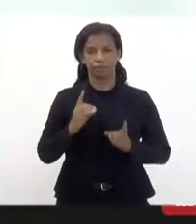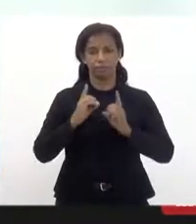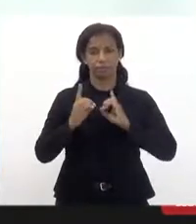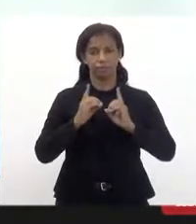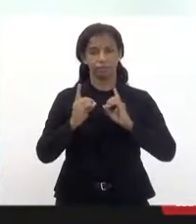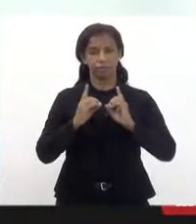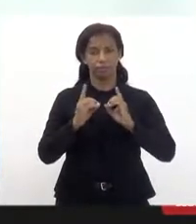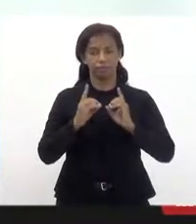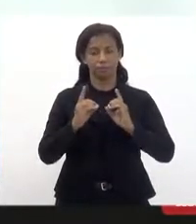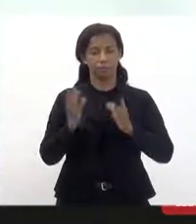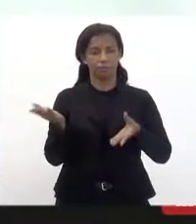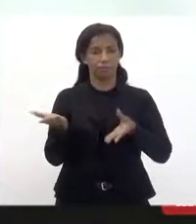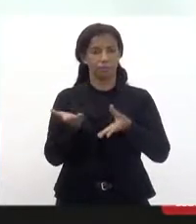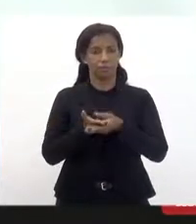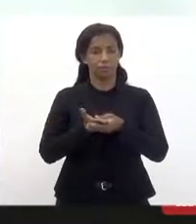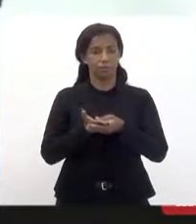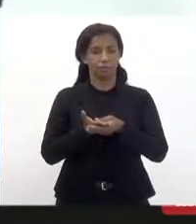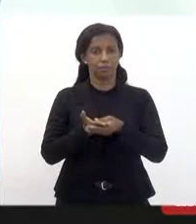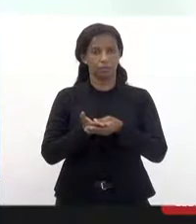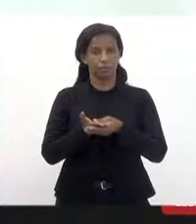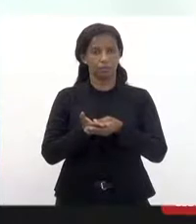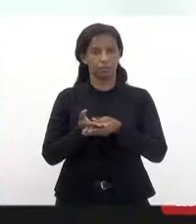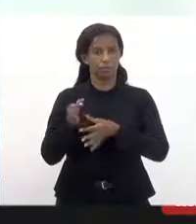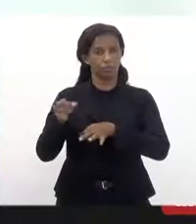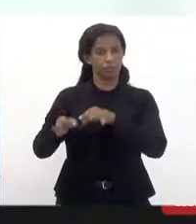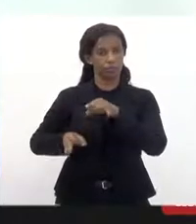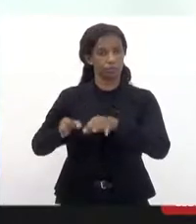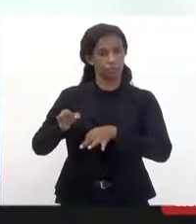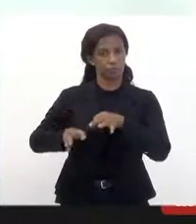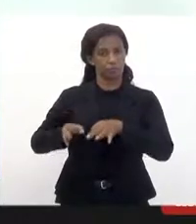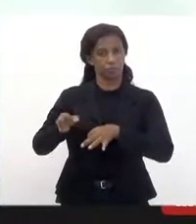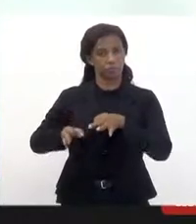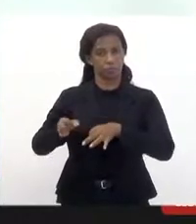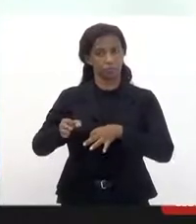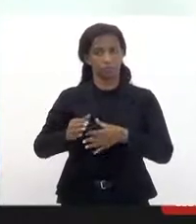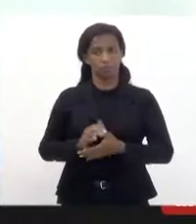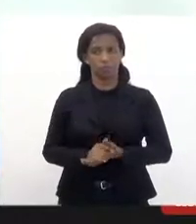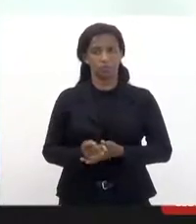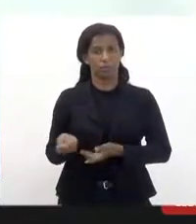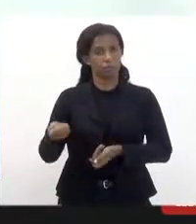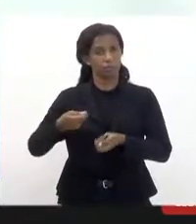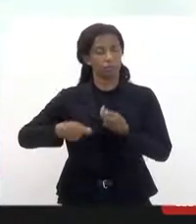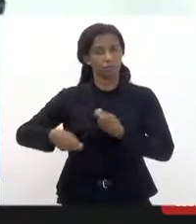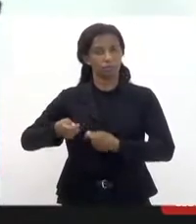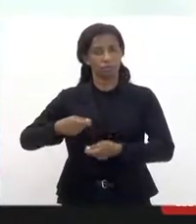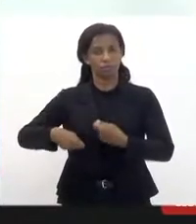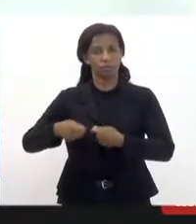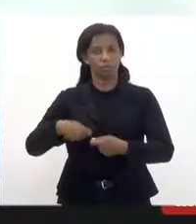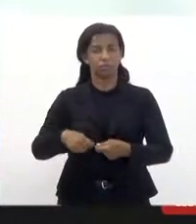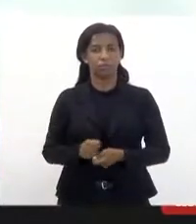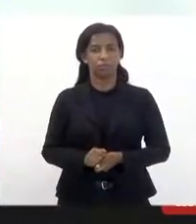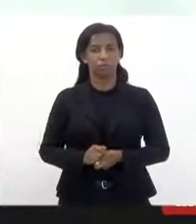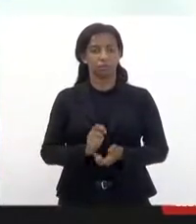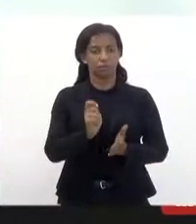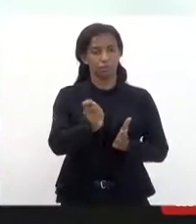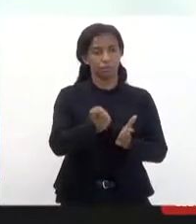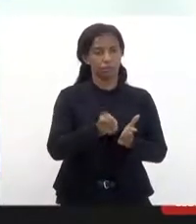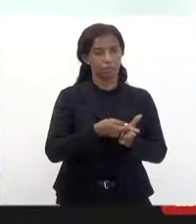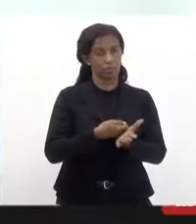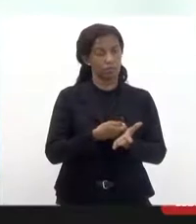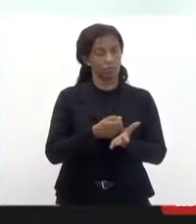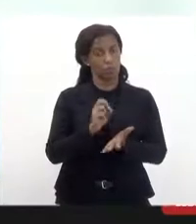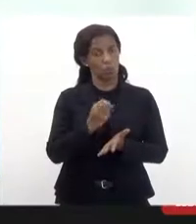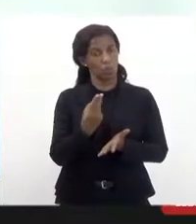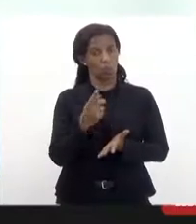discussão sobre processos judiciais e administrativos inscritos ou